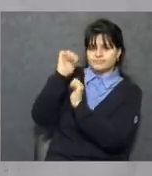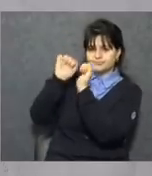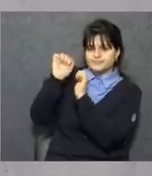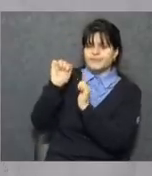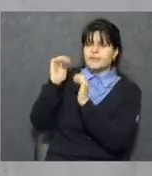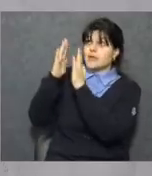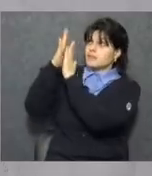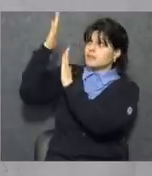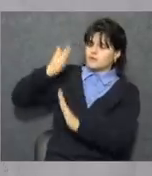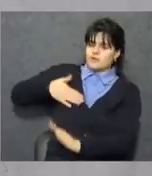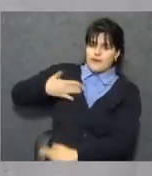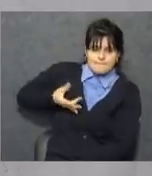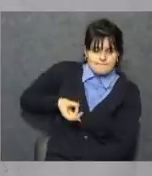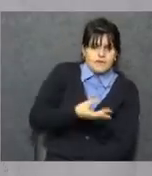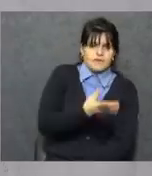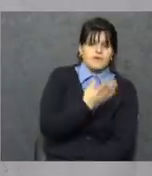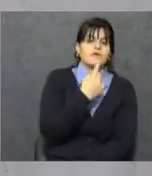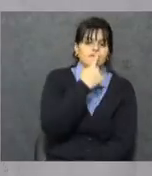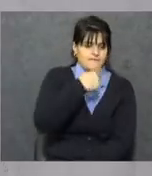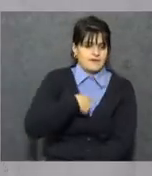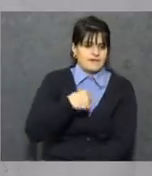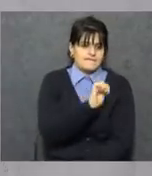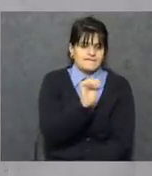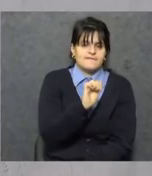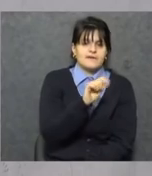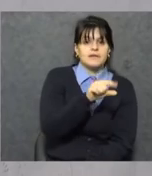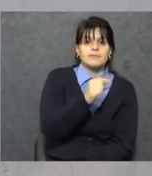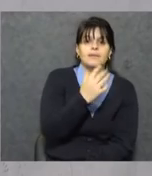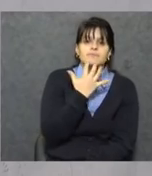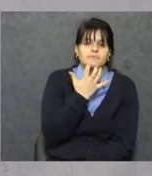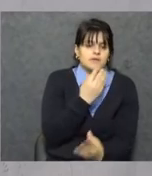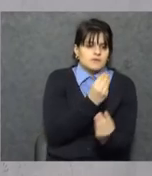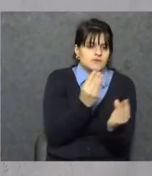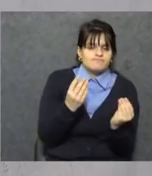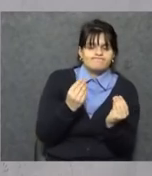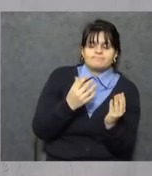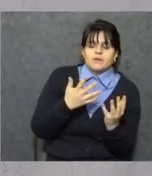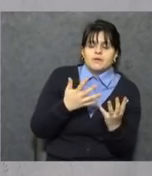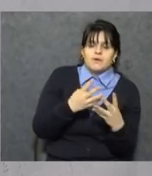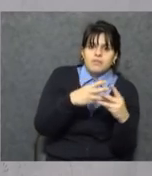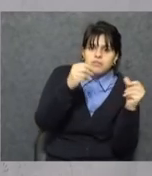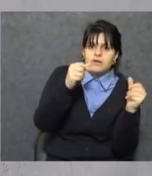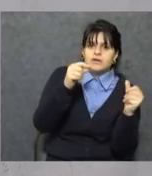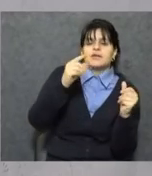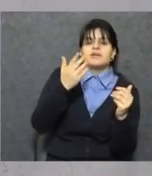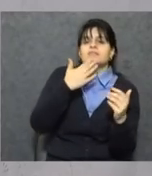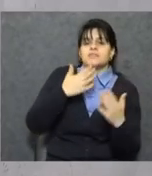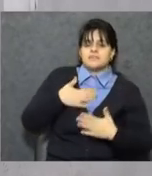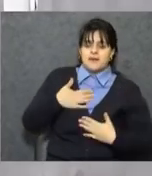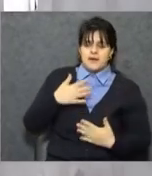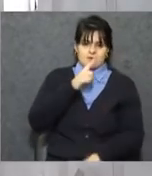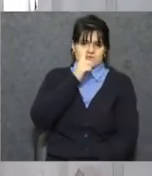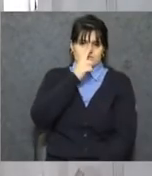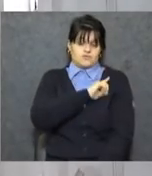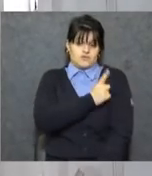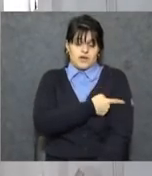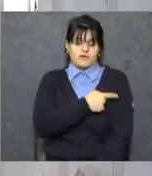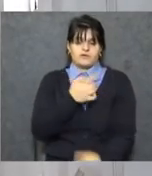fraquezas, dissipe os seus temores e aumente a sua coragem, oremos.